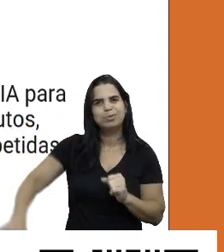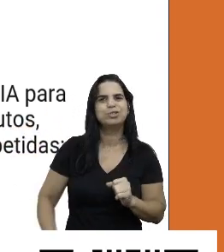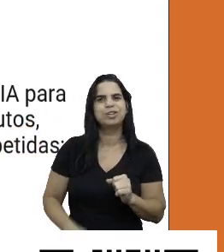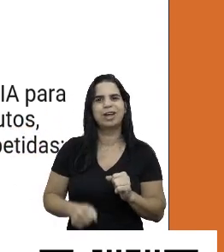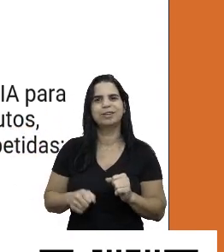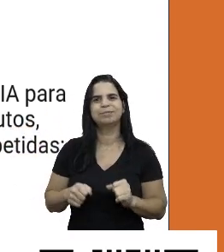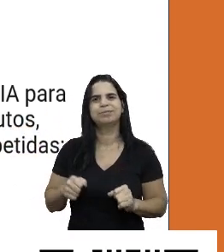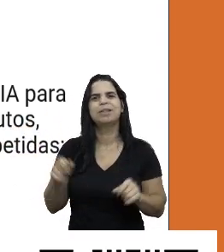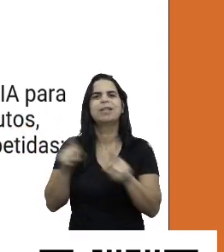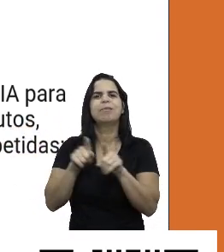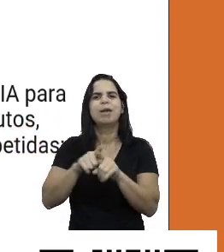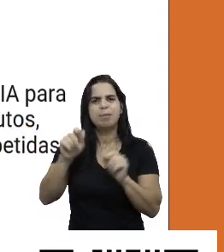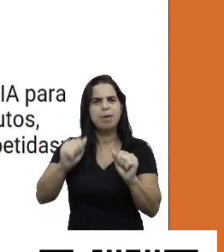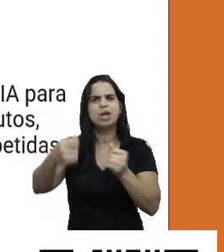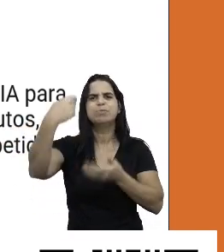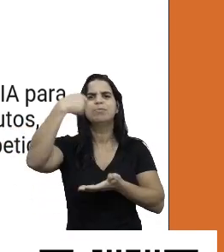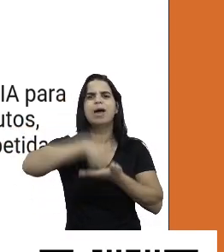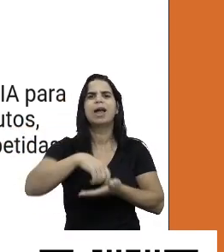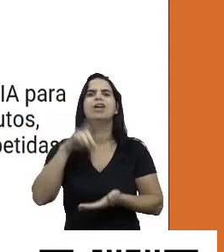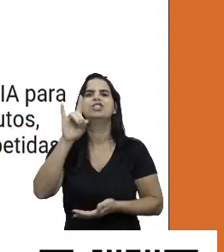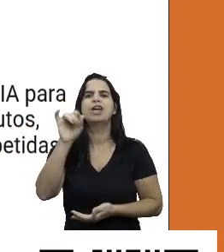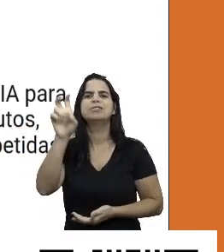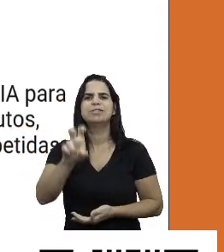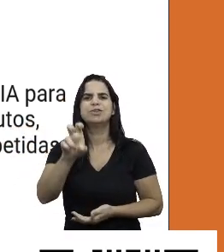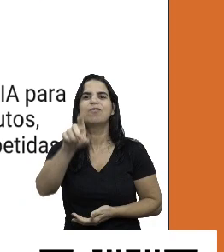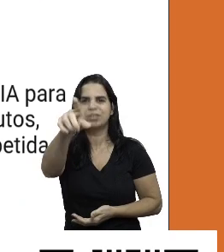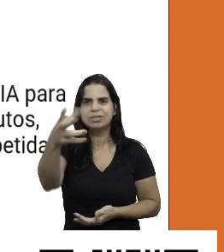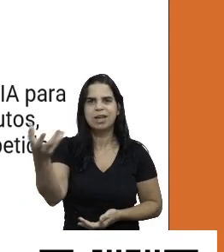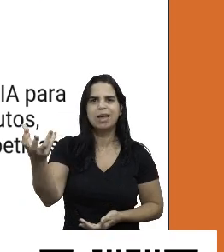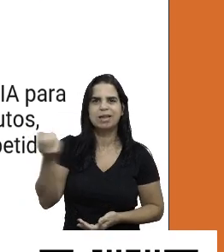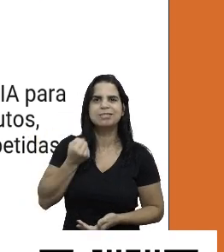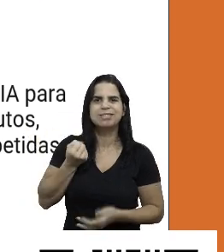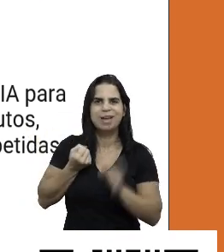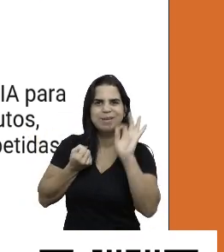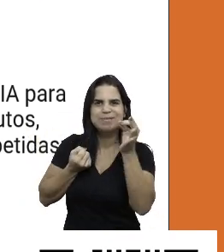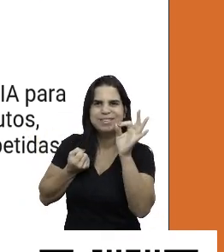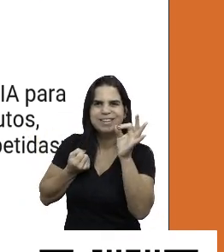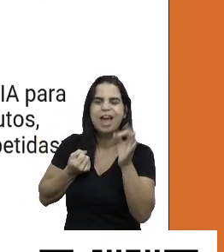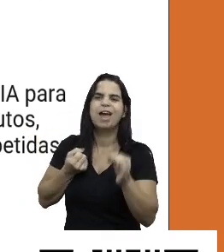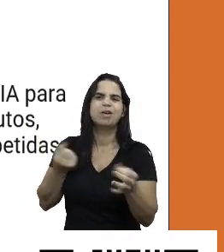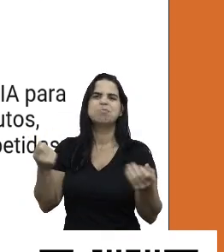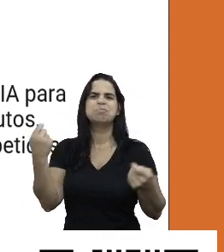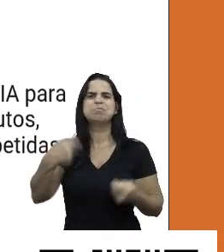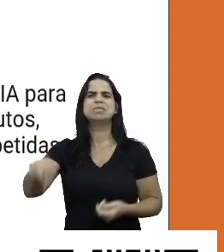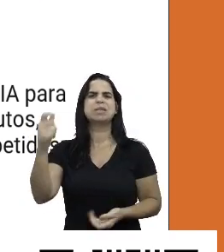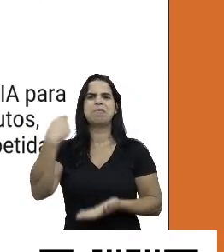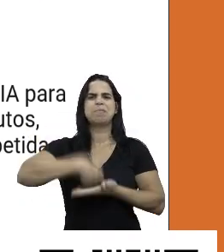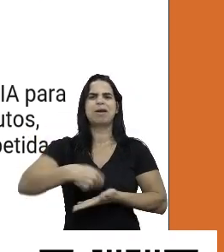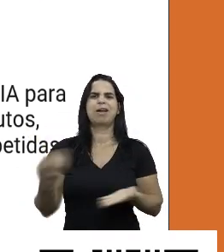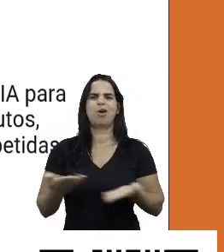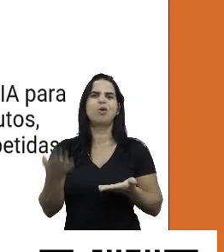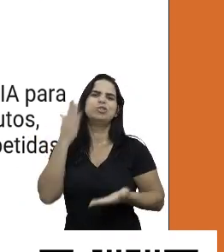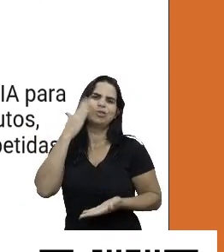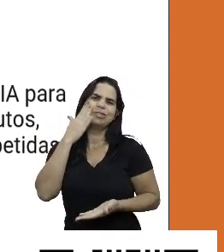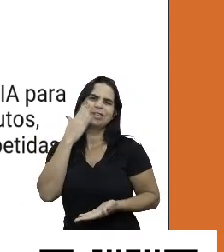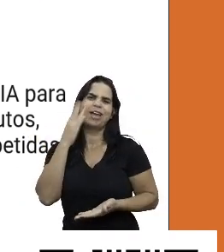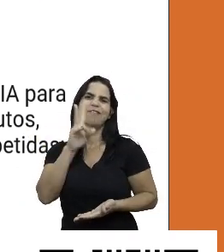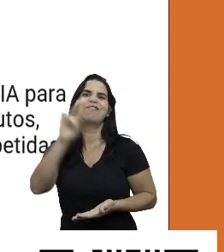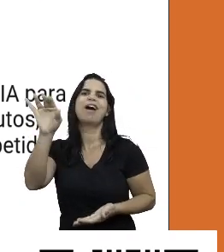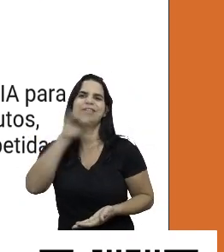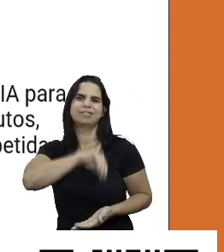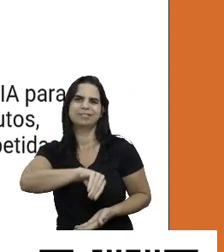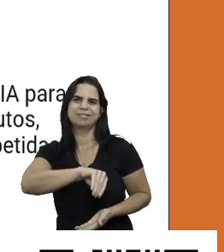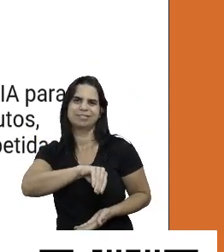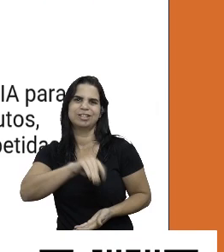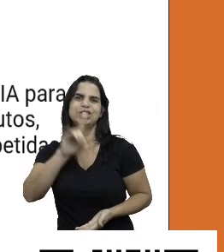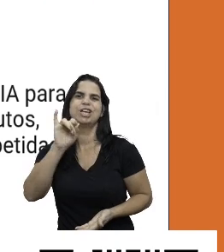me paga dia 5 porque é o dia que você recebe Então não precisa me pagar hoje porque eu sei que você tá sem dinheiro você vai receber dia 5 e aí ele brincou comigo e fez assim